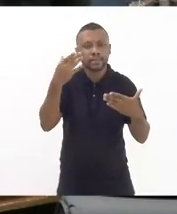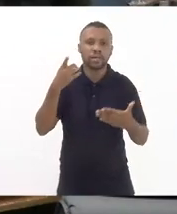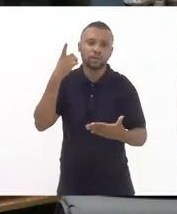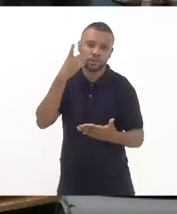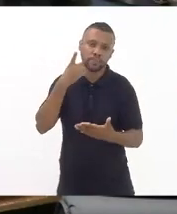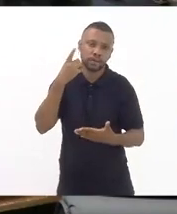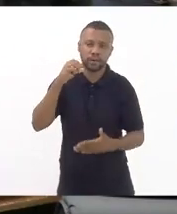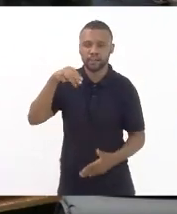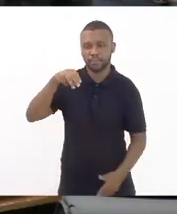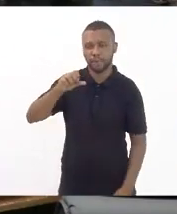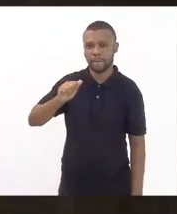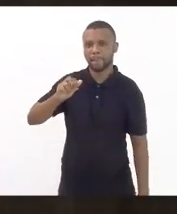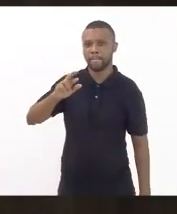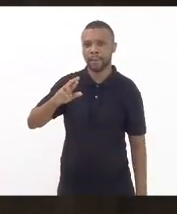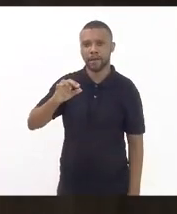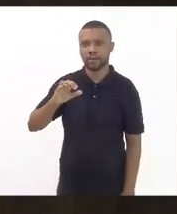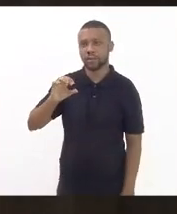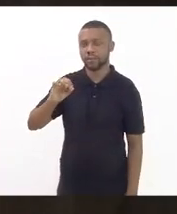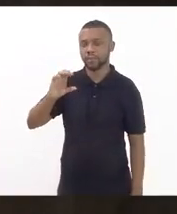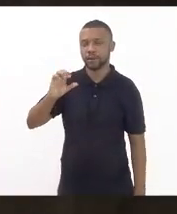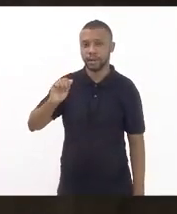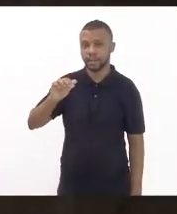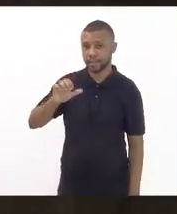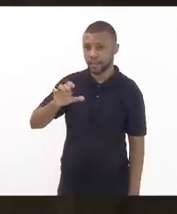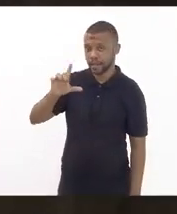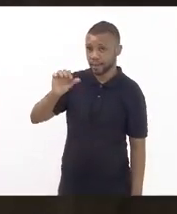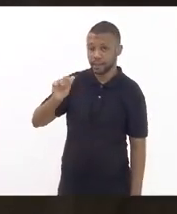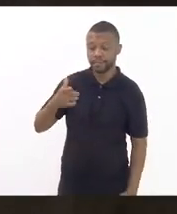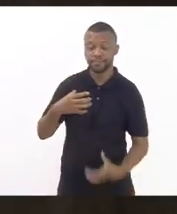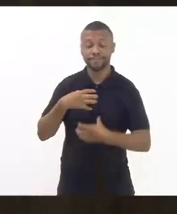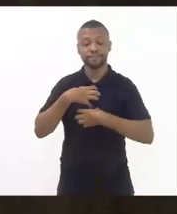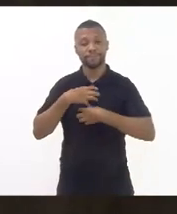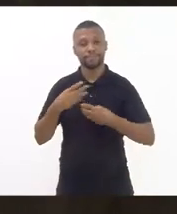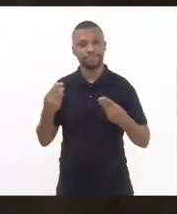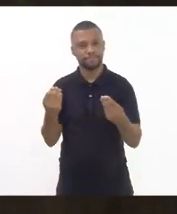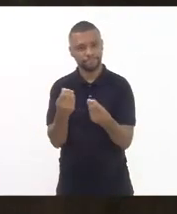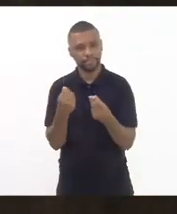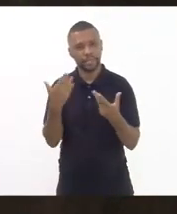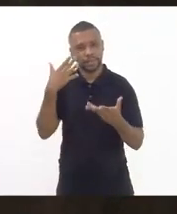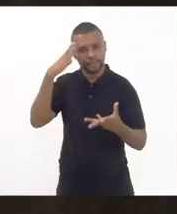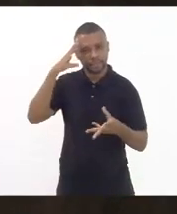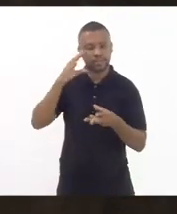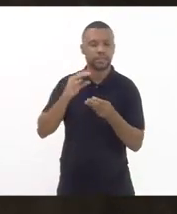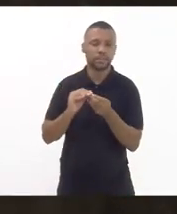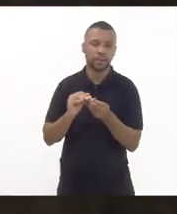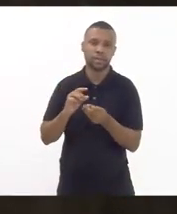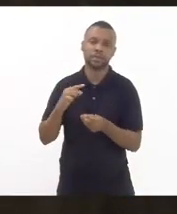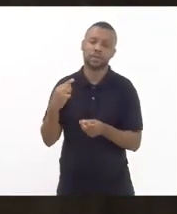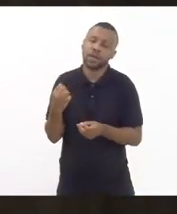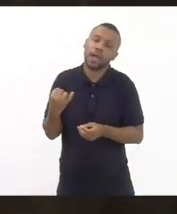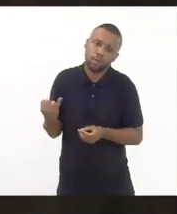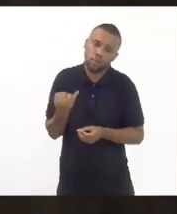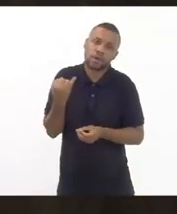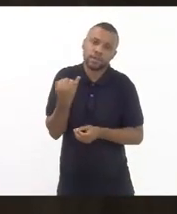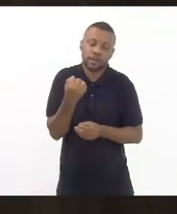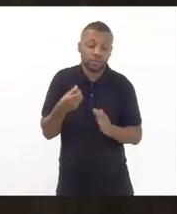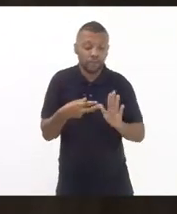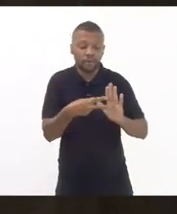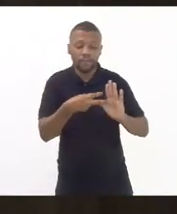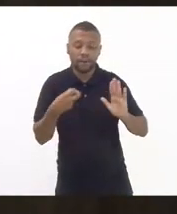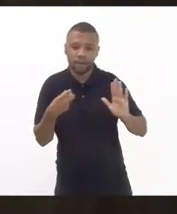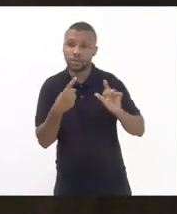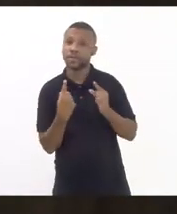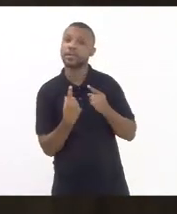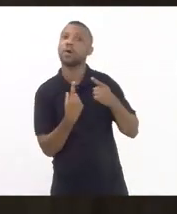deputado Márcio Canella, que teve a sensibilidade de entender que é necessário derrubar